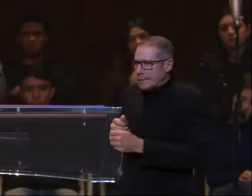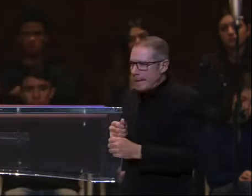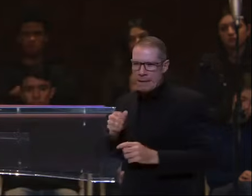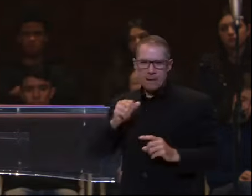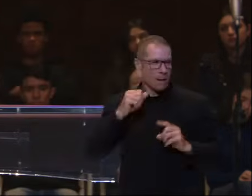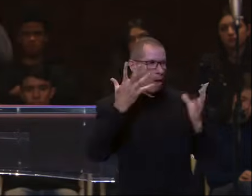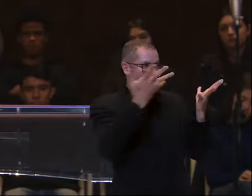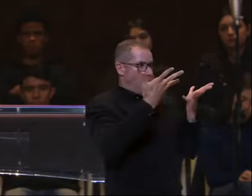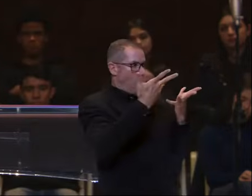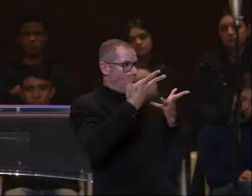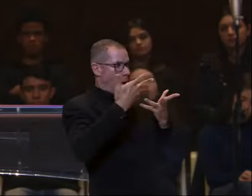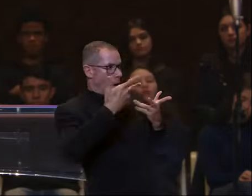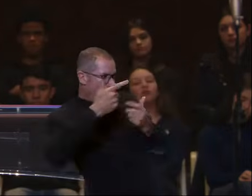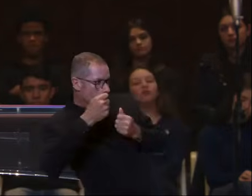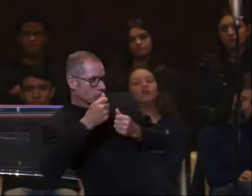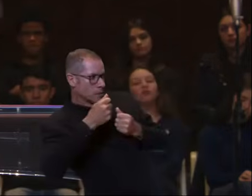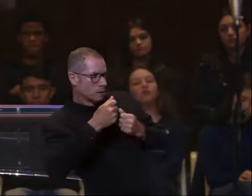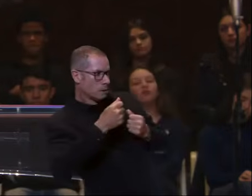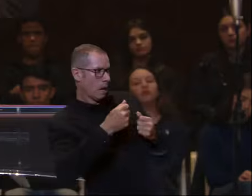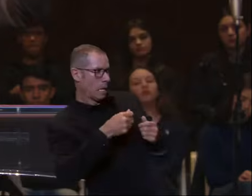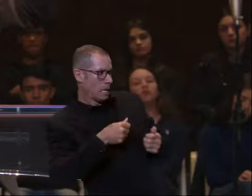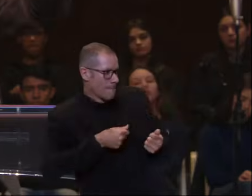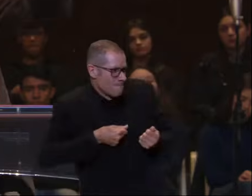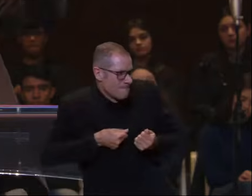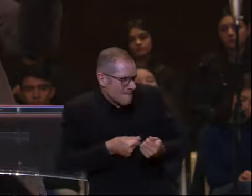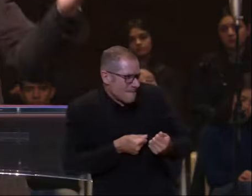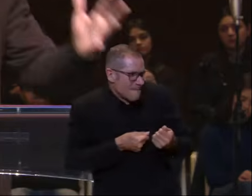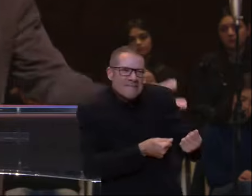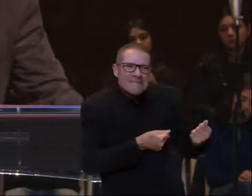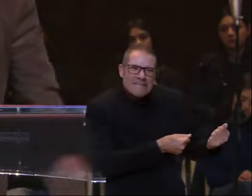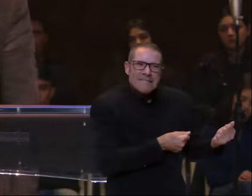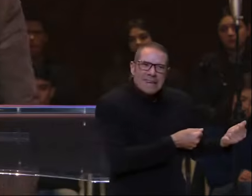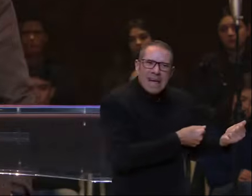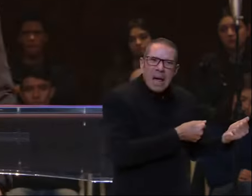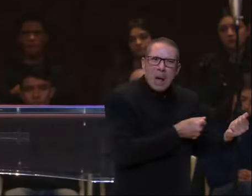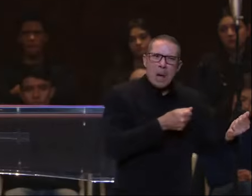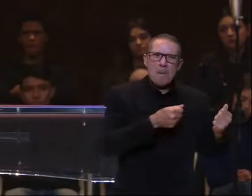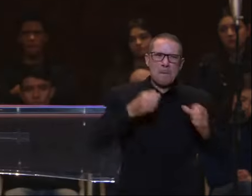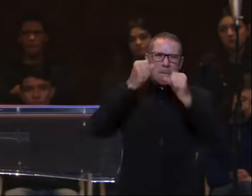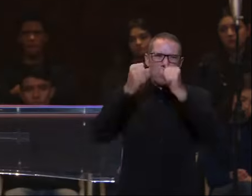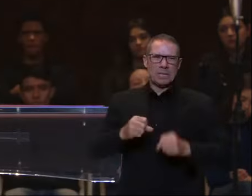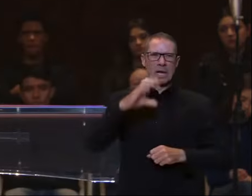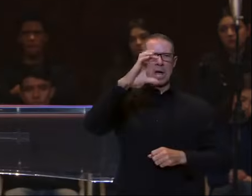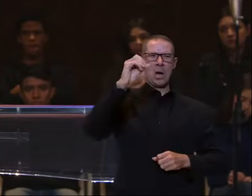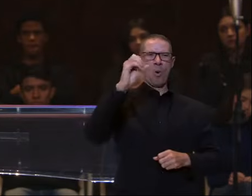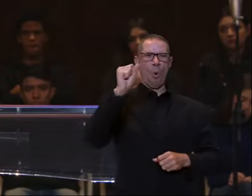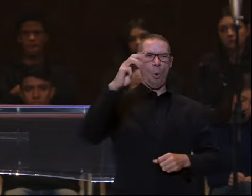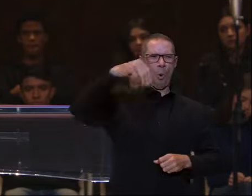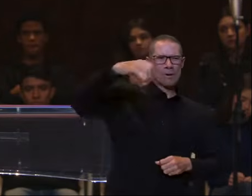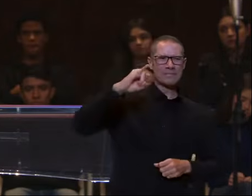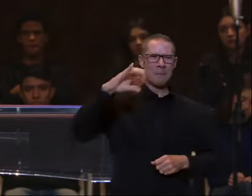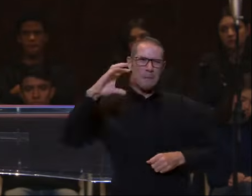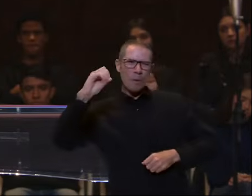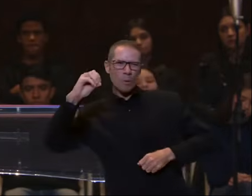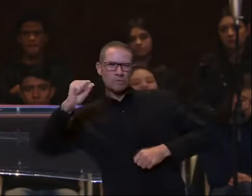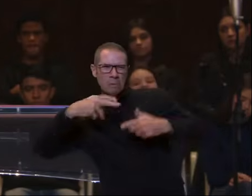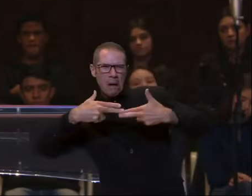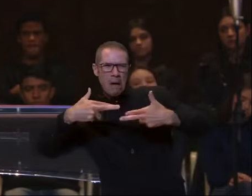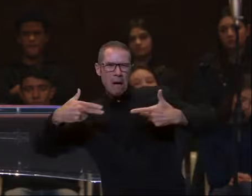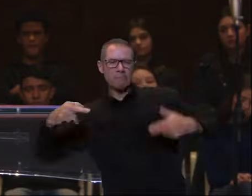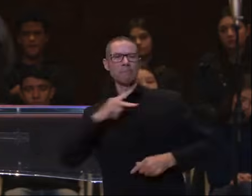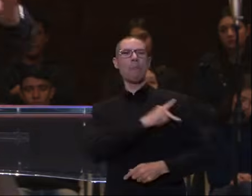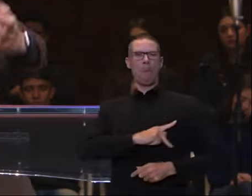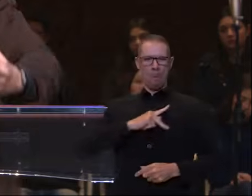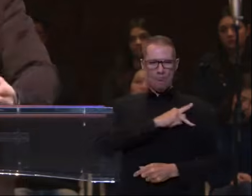atormentadas por poderes que eles não sabiam entender, chamavam de poderes cósmicos. E agora Paulo vai apresentar